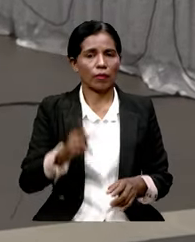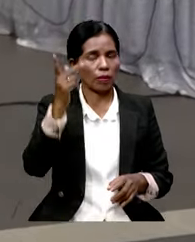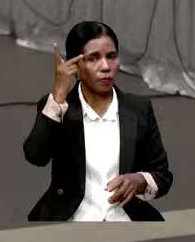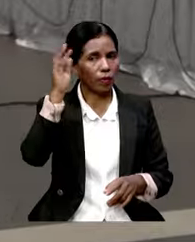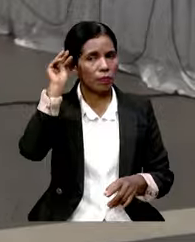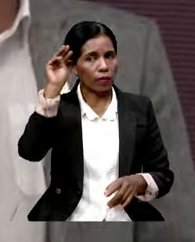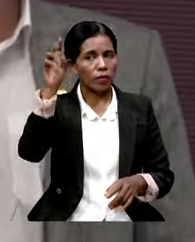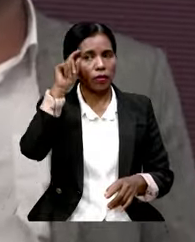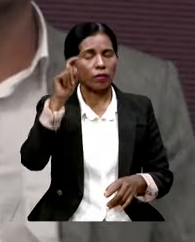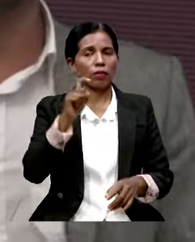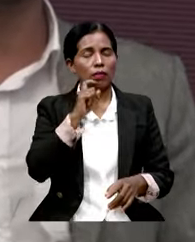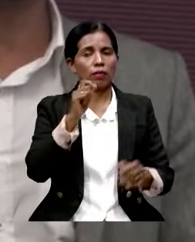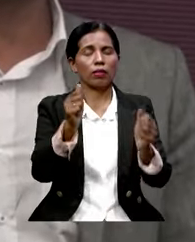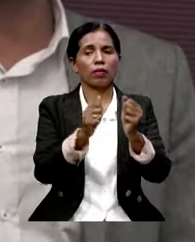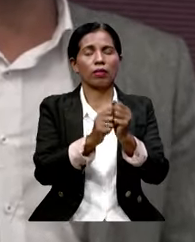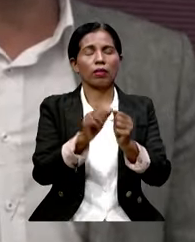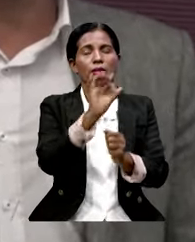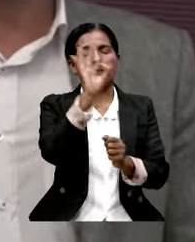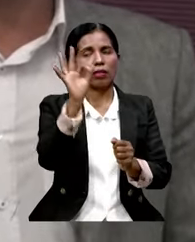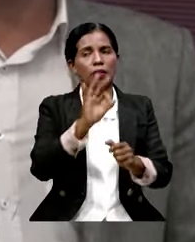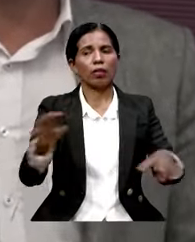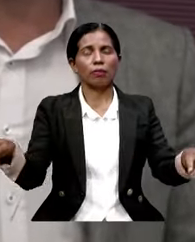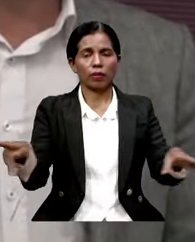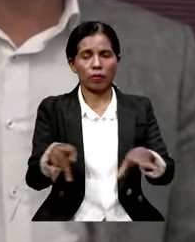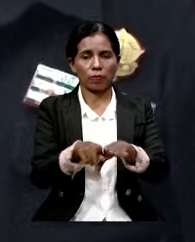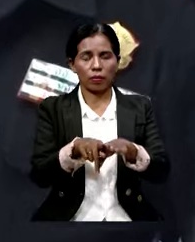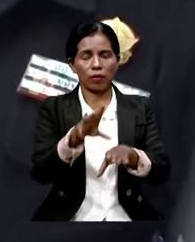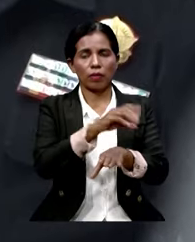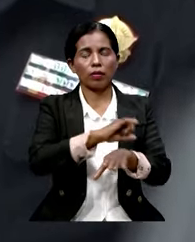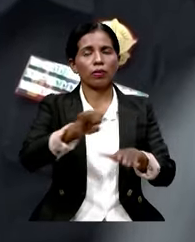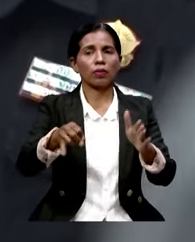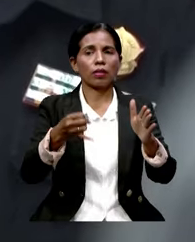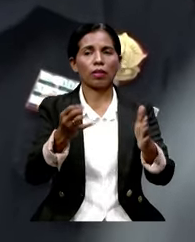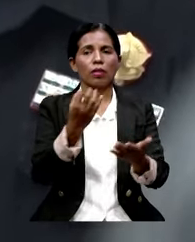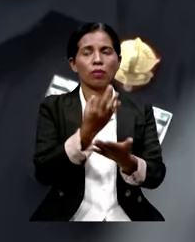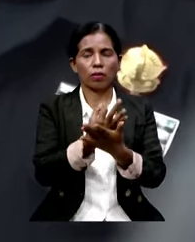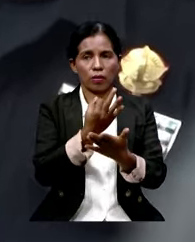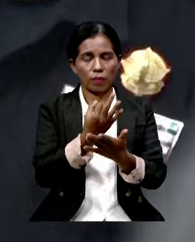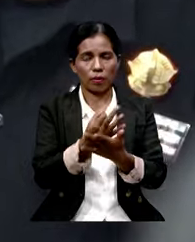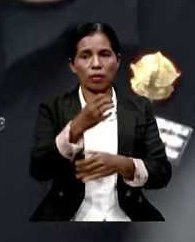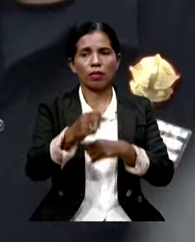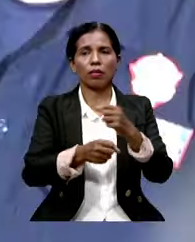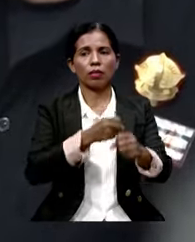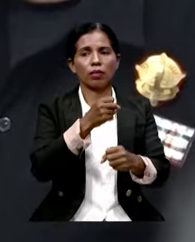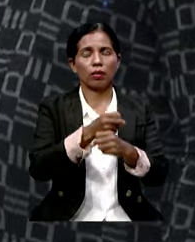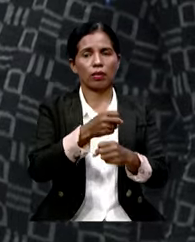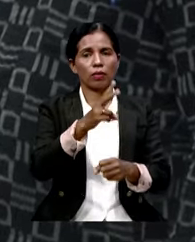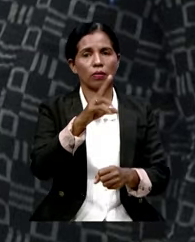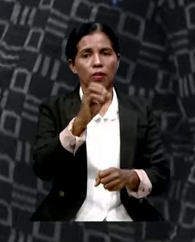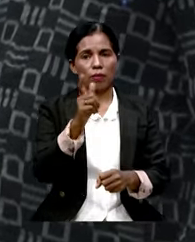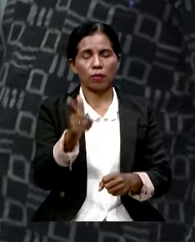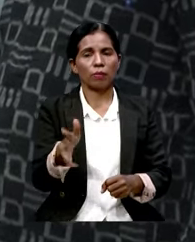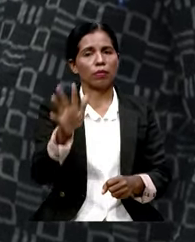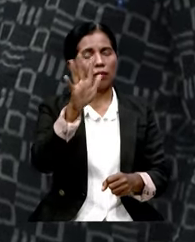Primeiro-ministro Kairala Shanana Guzman ia sexta ne participa ia jornada orçamental tinan rihun rua ruanulu resen lima ho